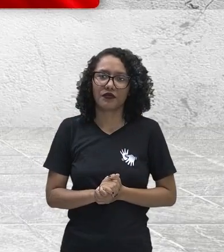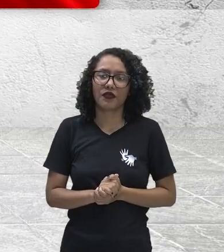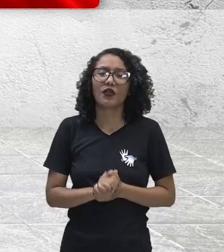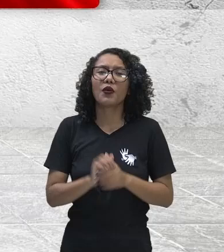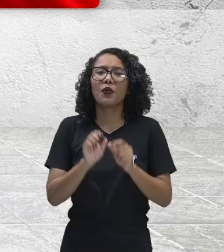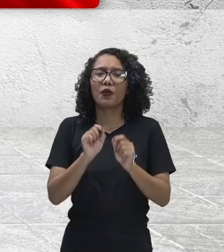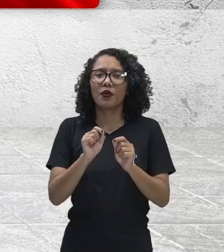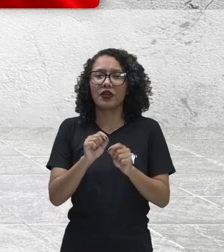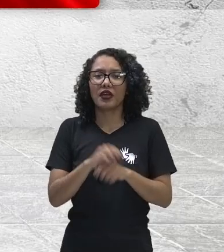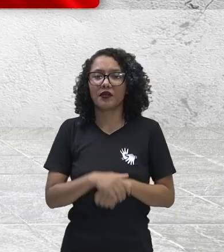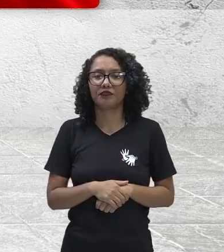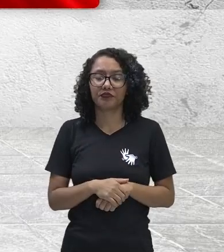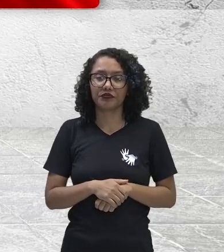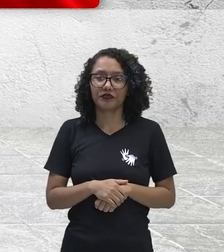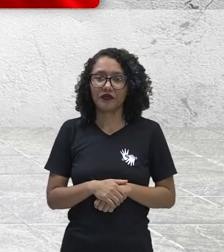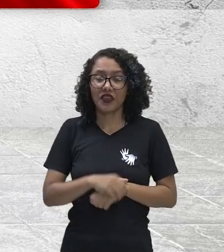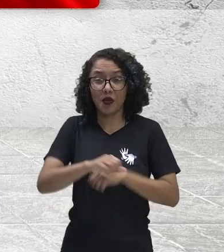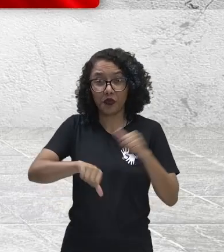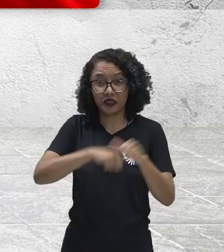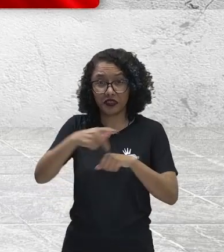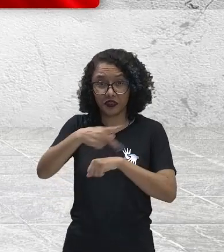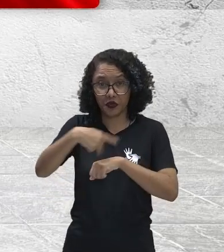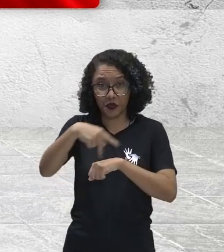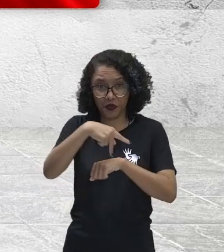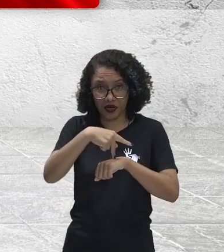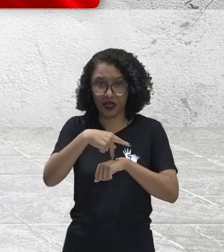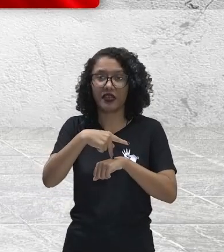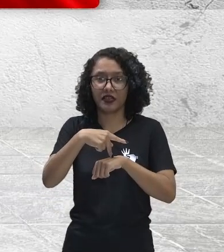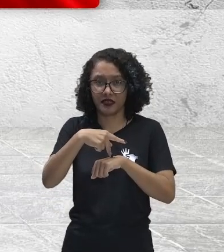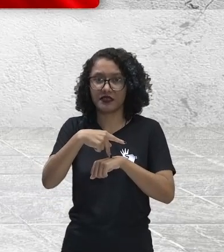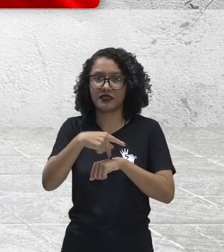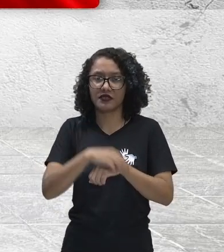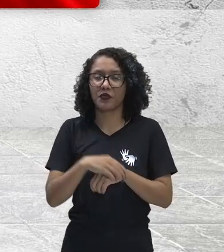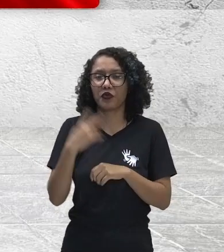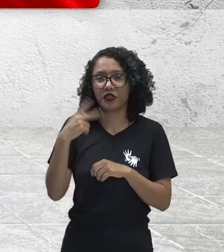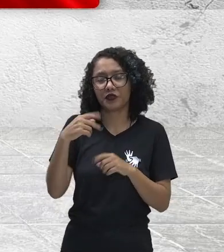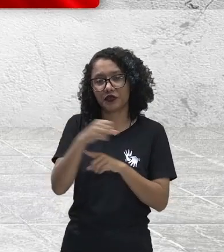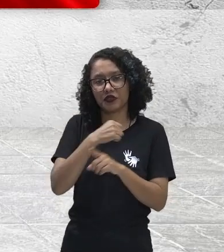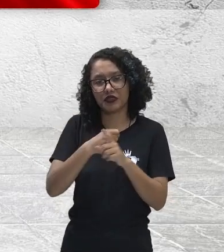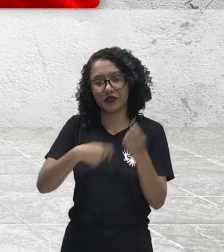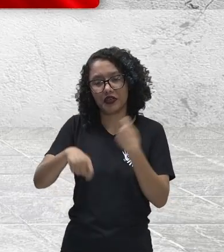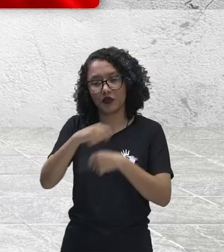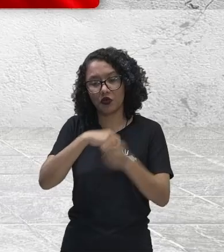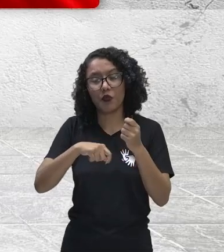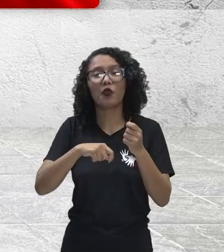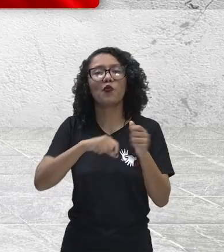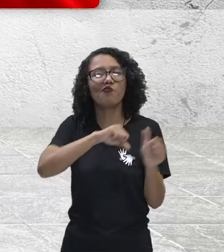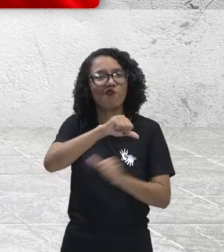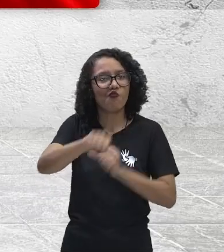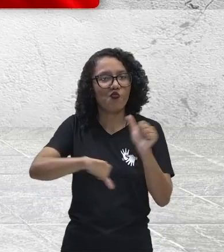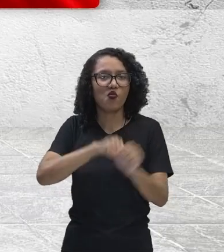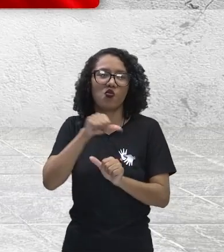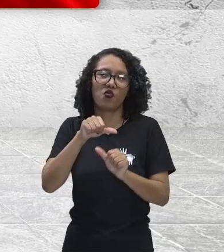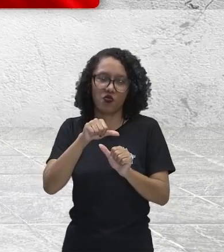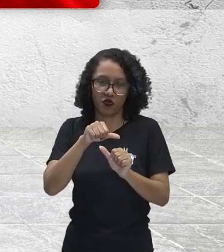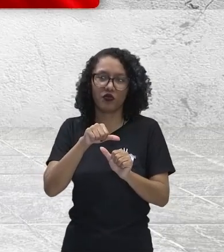Estado político, social e econômico que vai ser alterado a partir